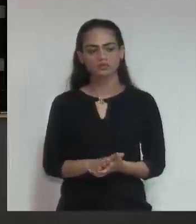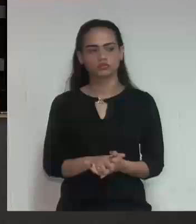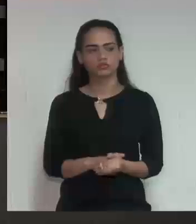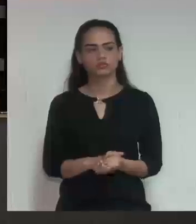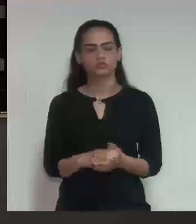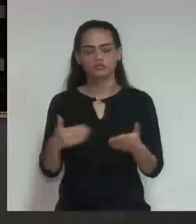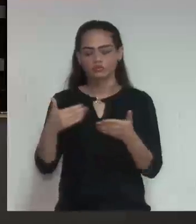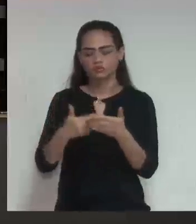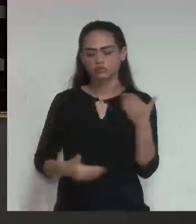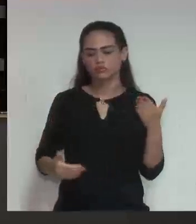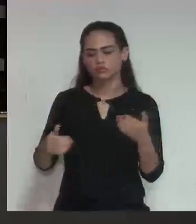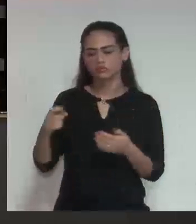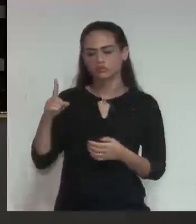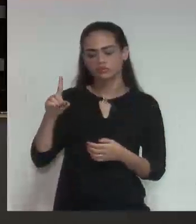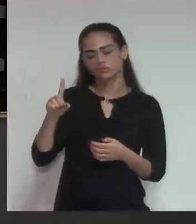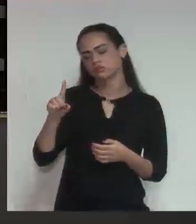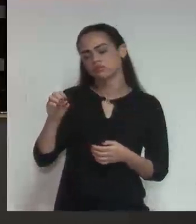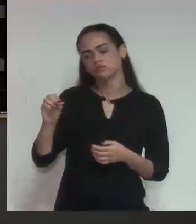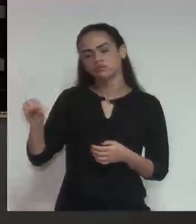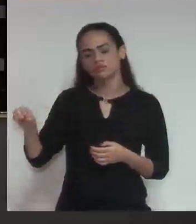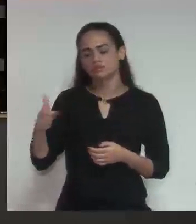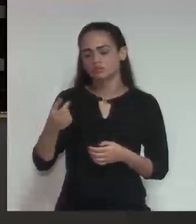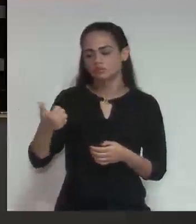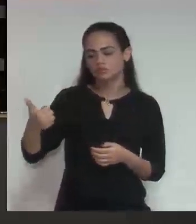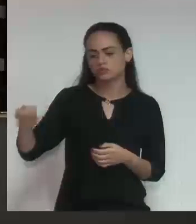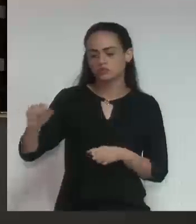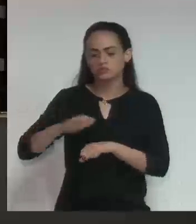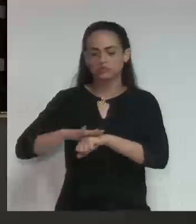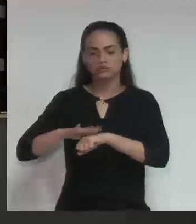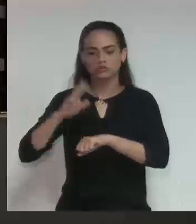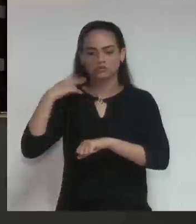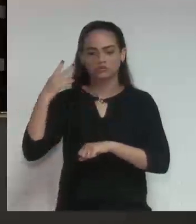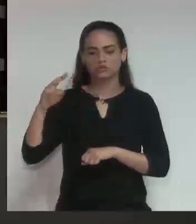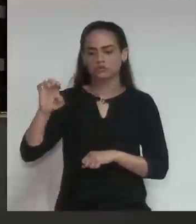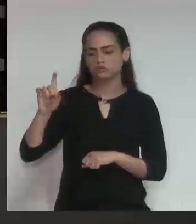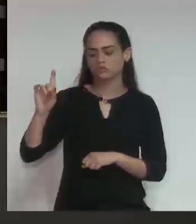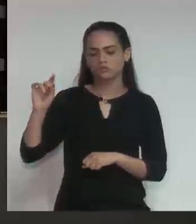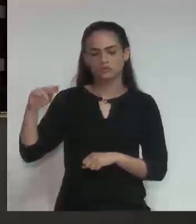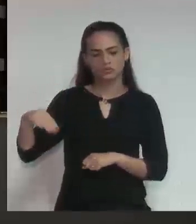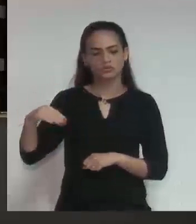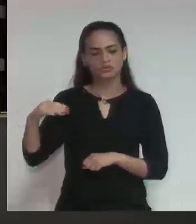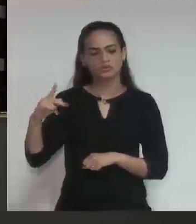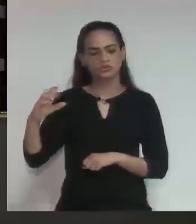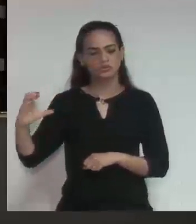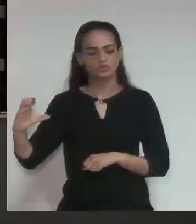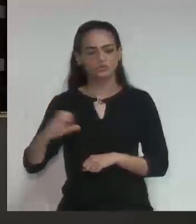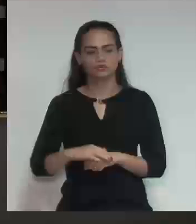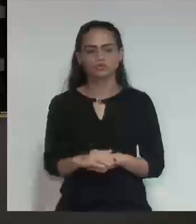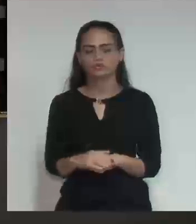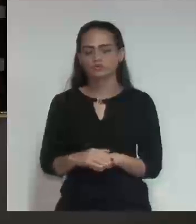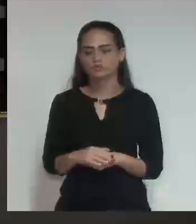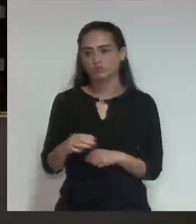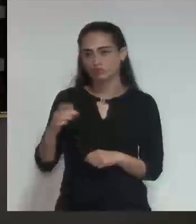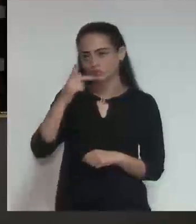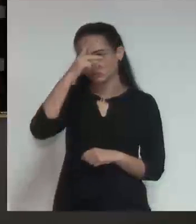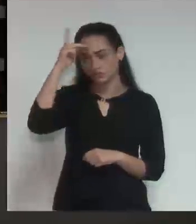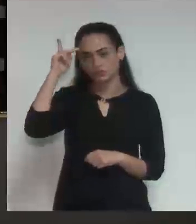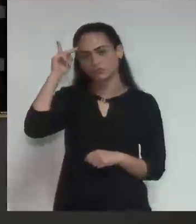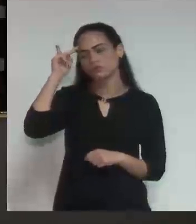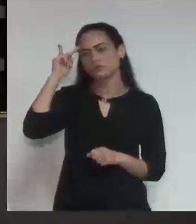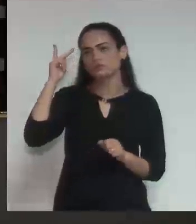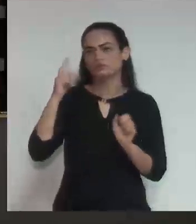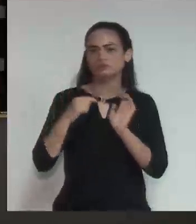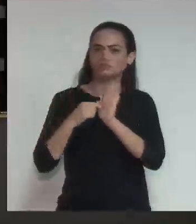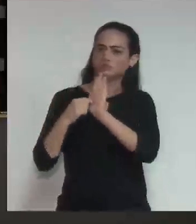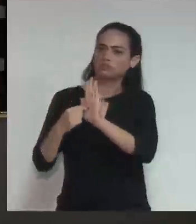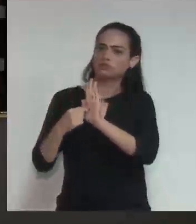Requerimento número 109/2018. Autoria, vereador Edson PC. Requeremos, nos termos constitucionais, legais e regimentais, digno de estatuto da mesa oficial do senhor prefeito municipal,